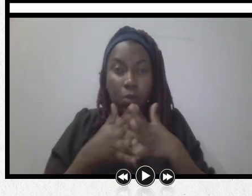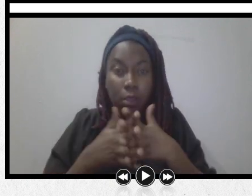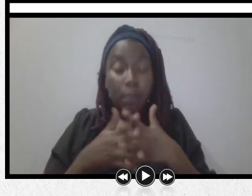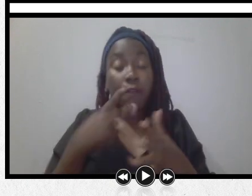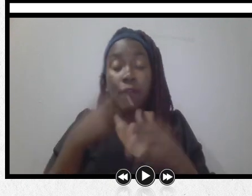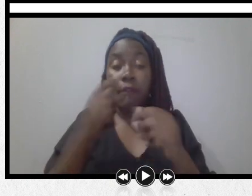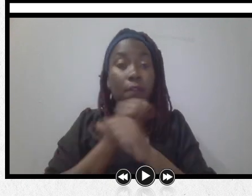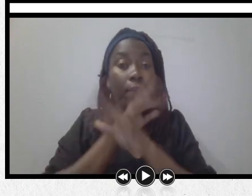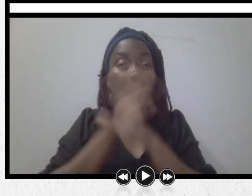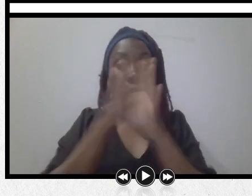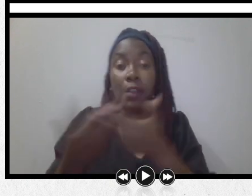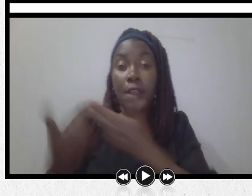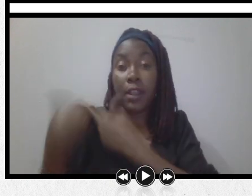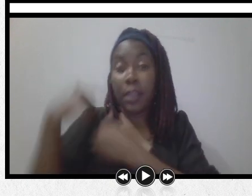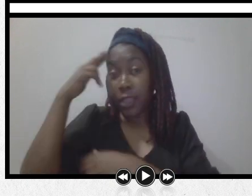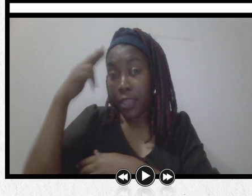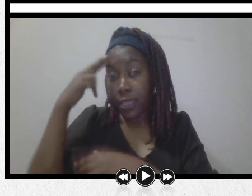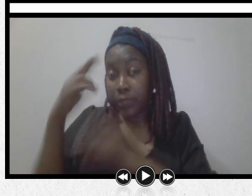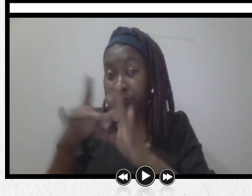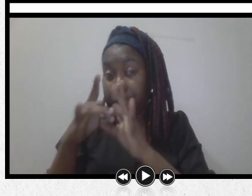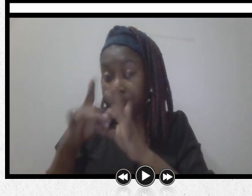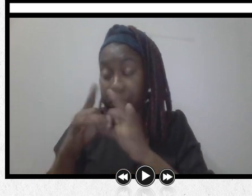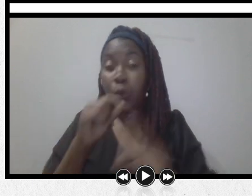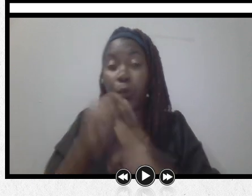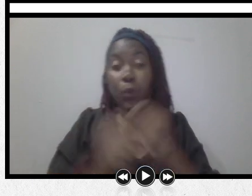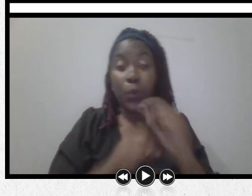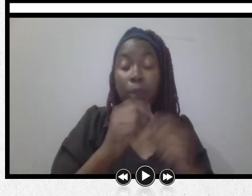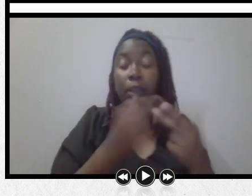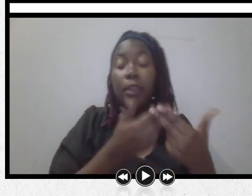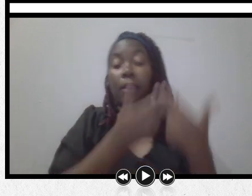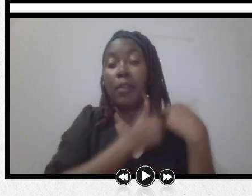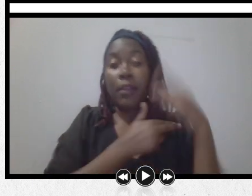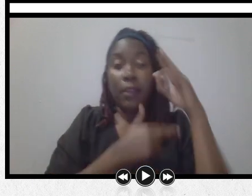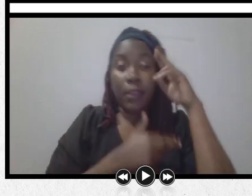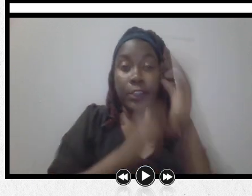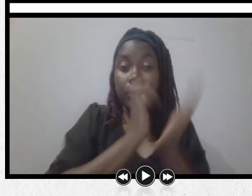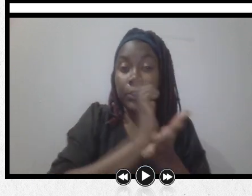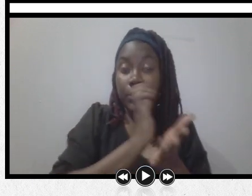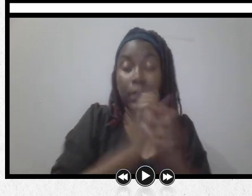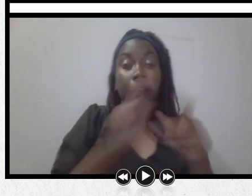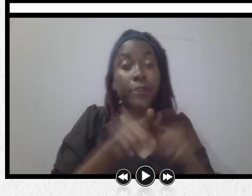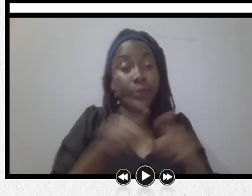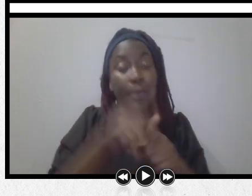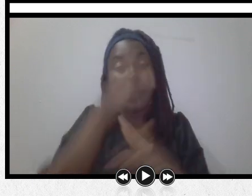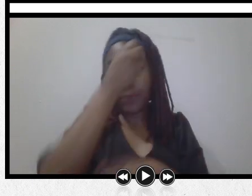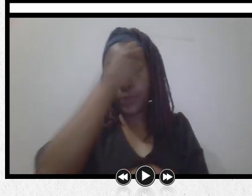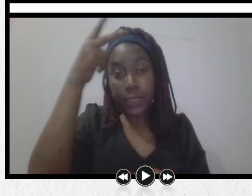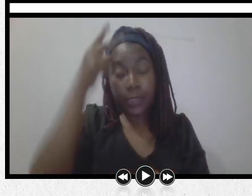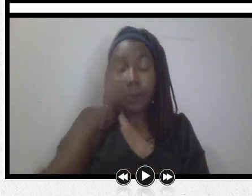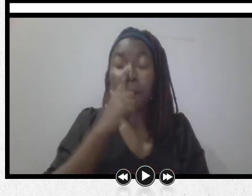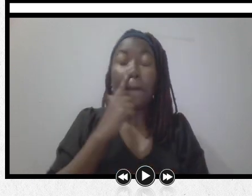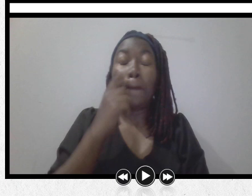muito claramente o que é competência da União, o que é competência dos estados e o que é competência dos municípios.